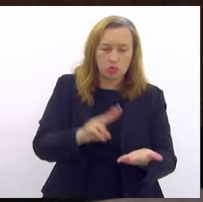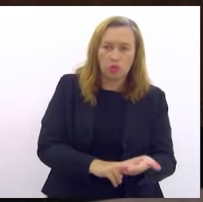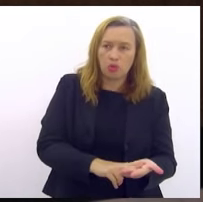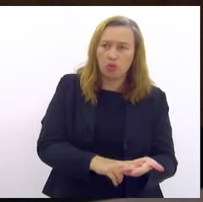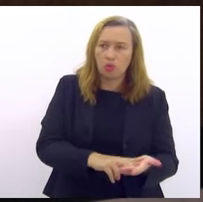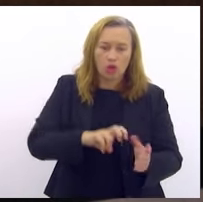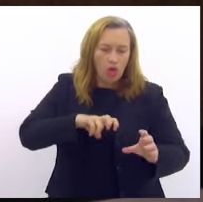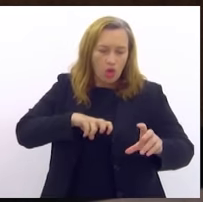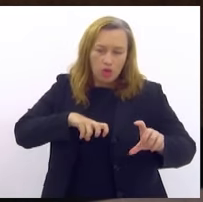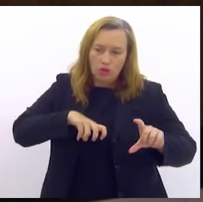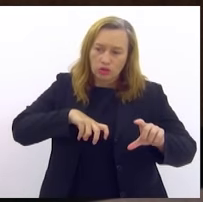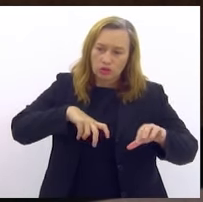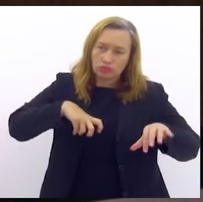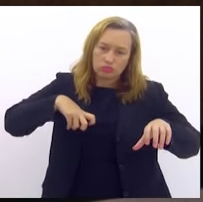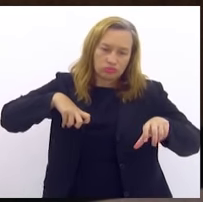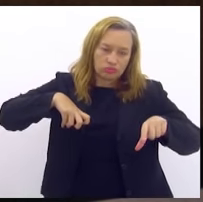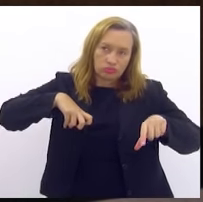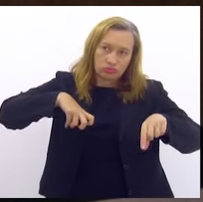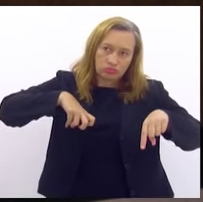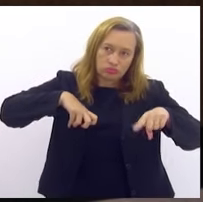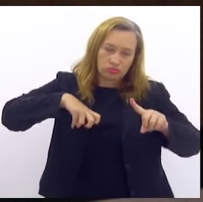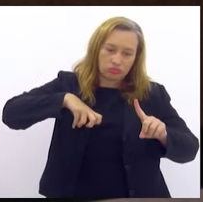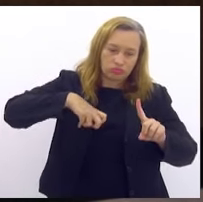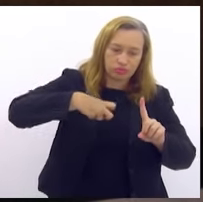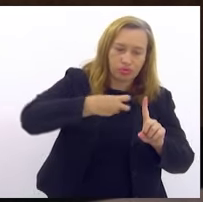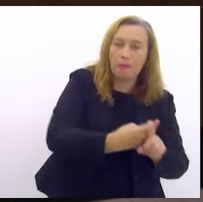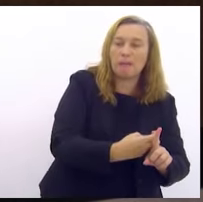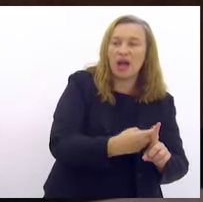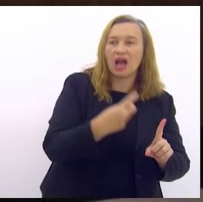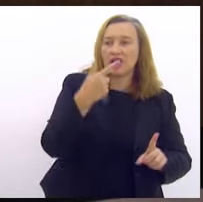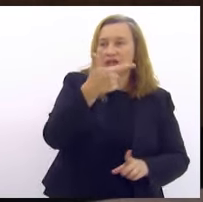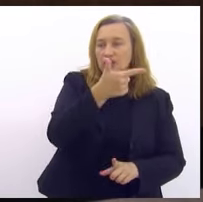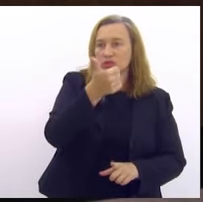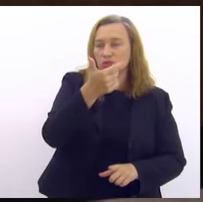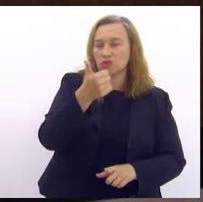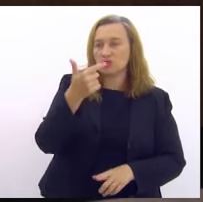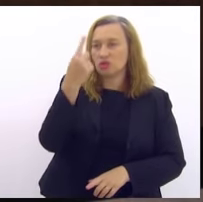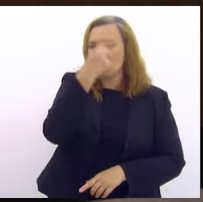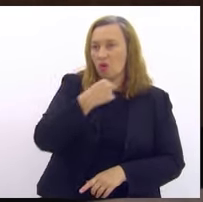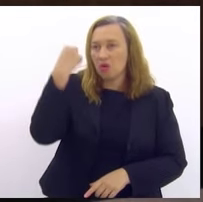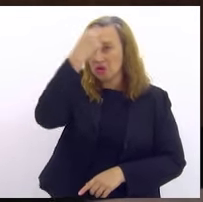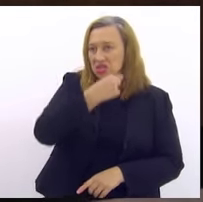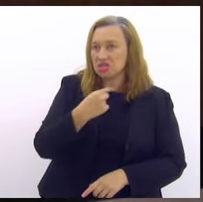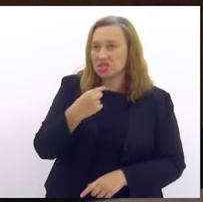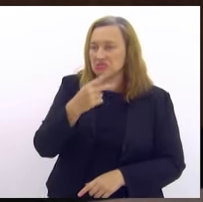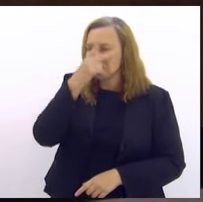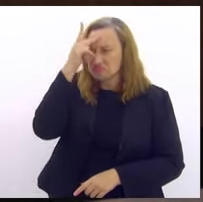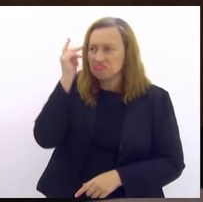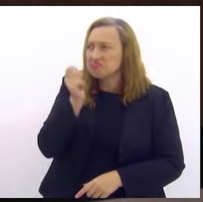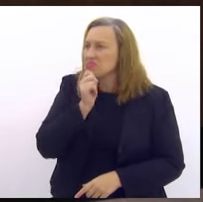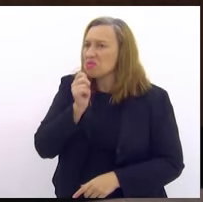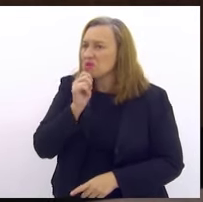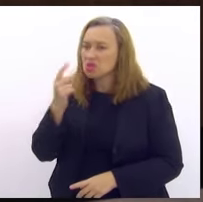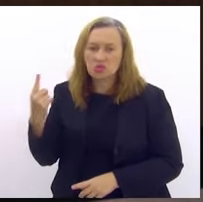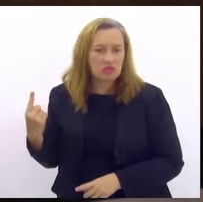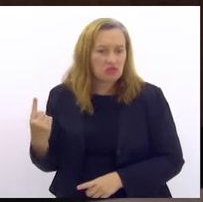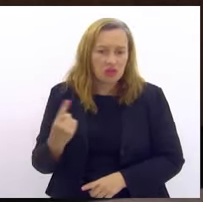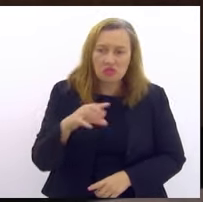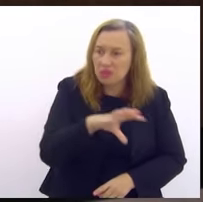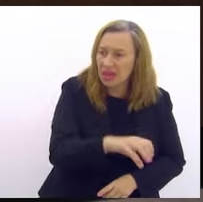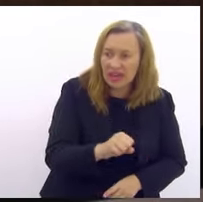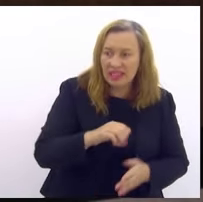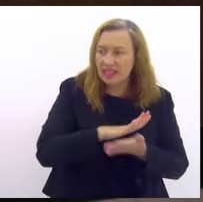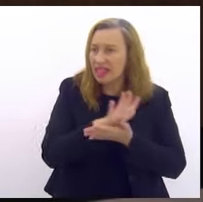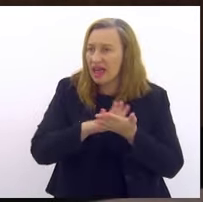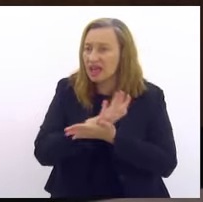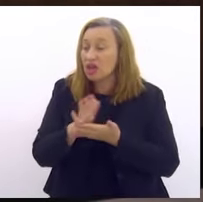e não apareceu ninguém em 12 horas, mais o cidadão que foi espancado por aquele arrastão, mais o outro que